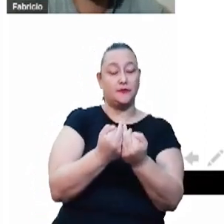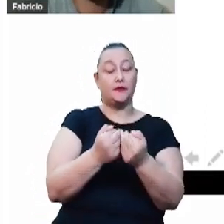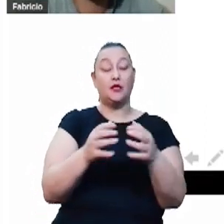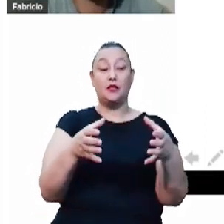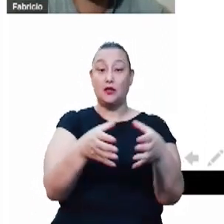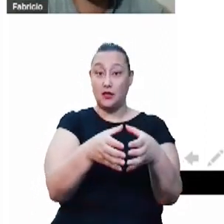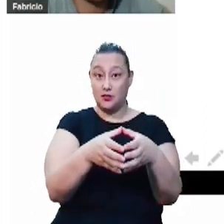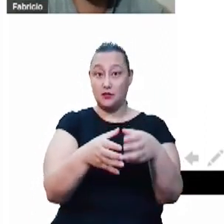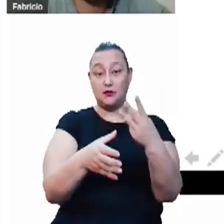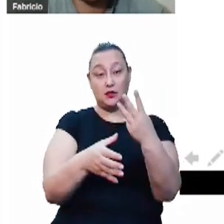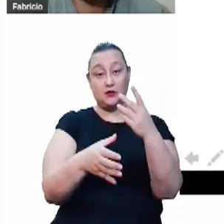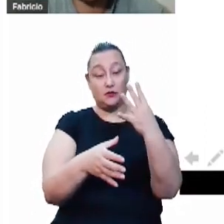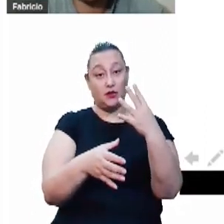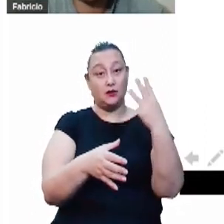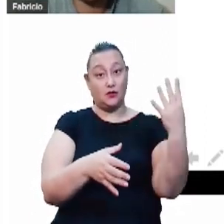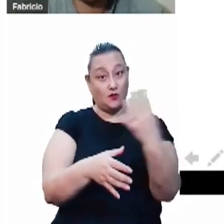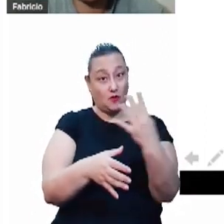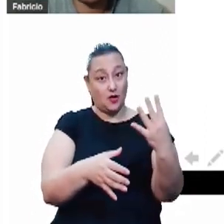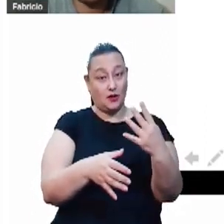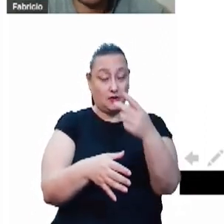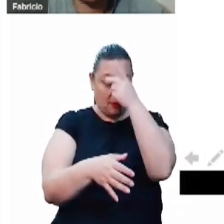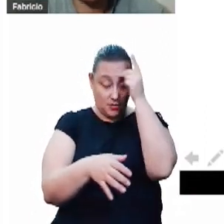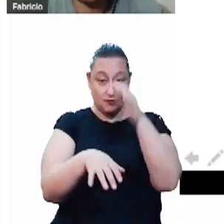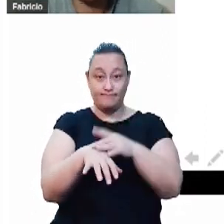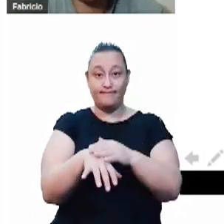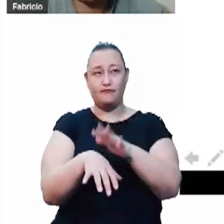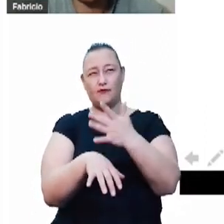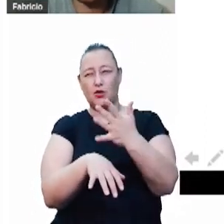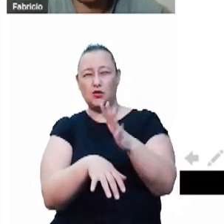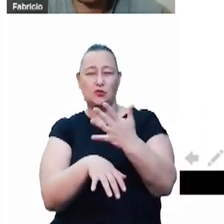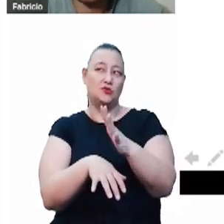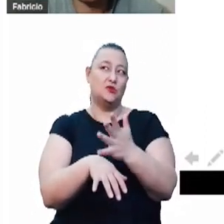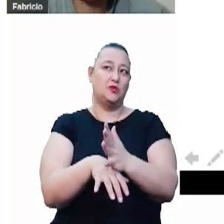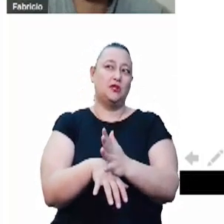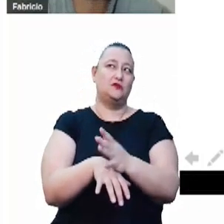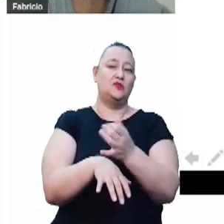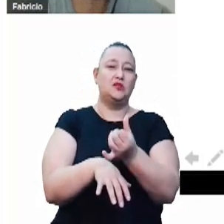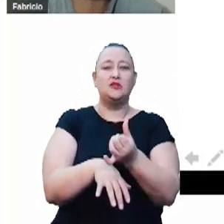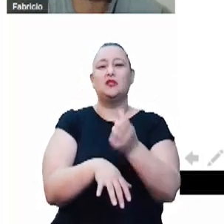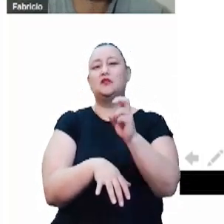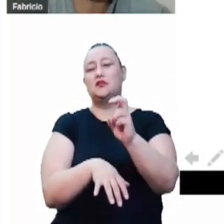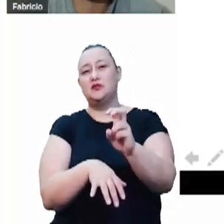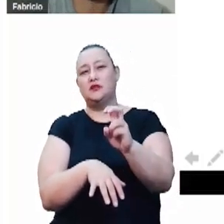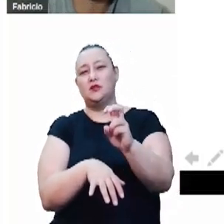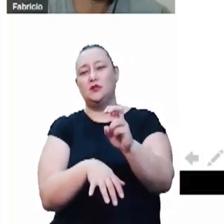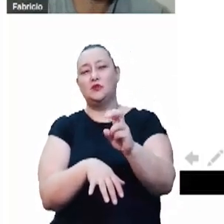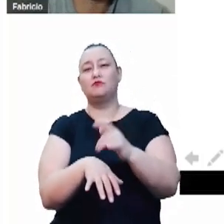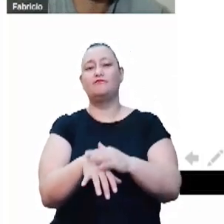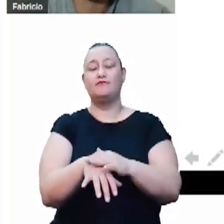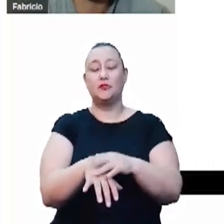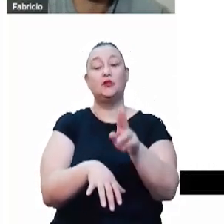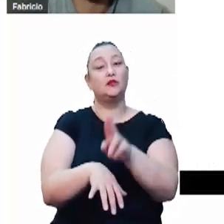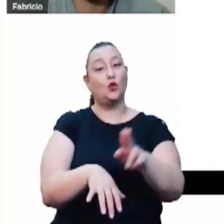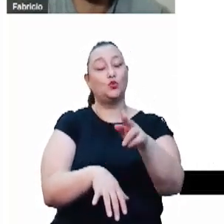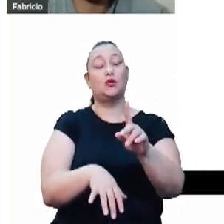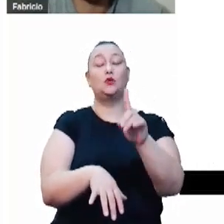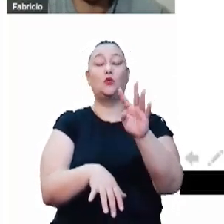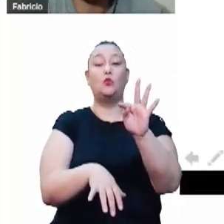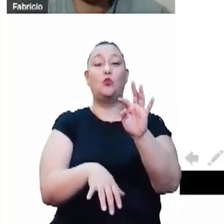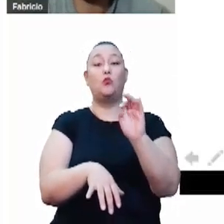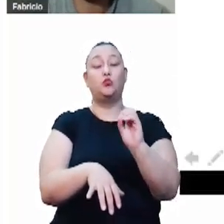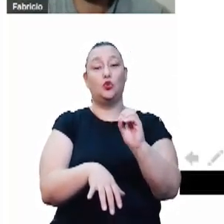desses 344 pacientes, a gente tem mais ou menos, hoje em dia, 65 pacientes que estão aplicando toxina